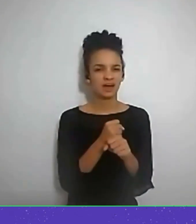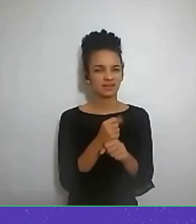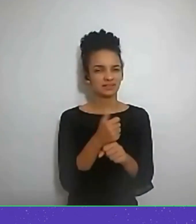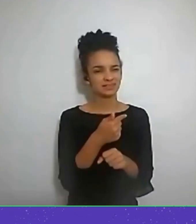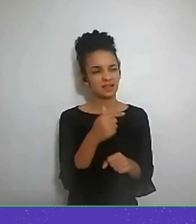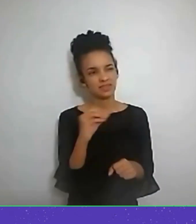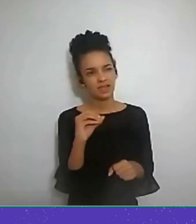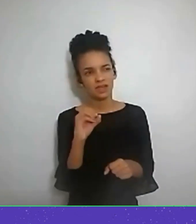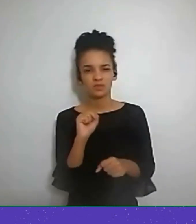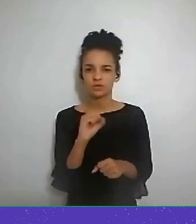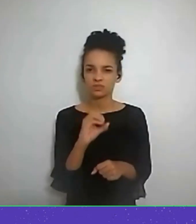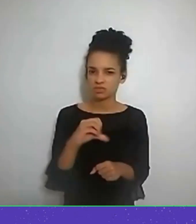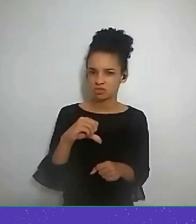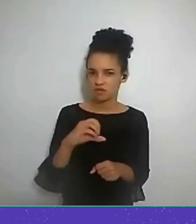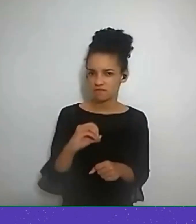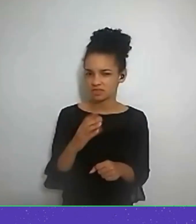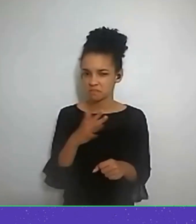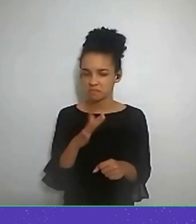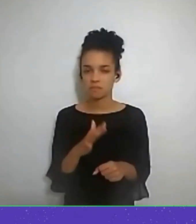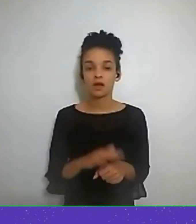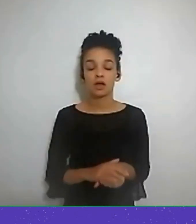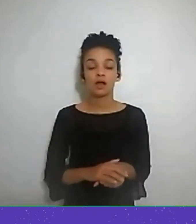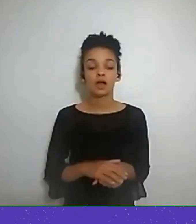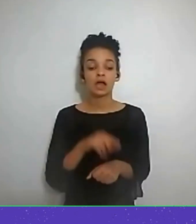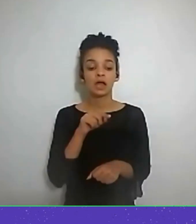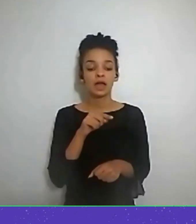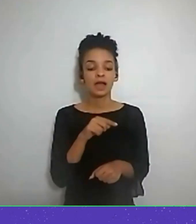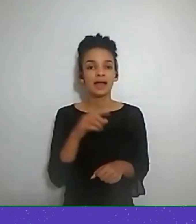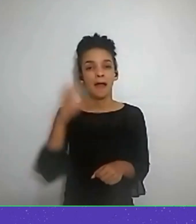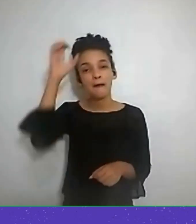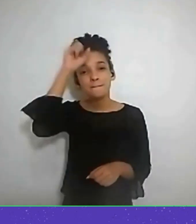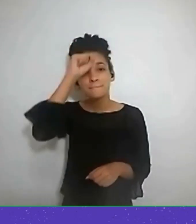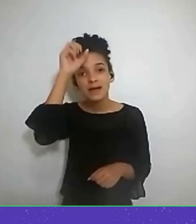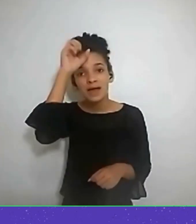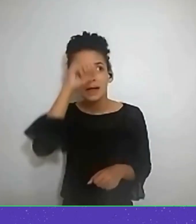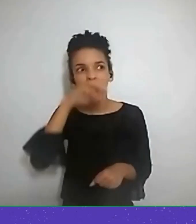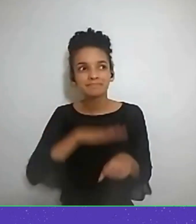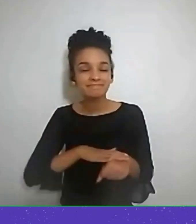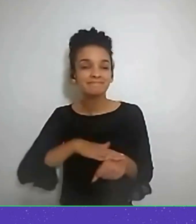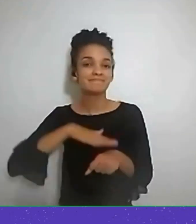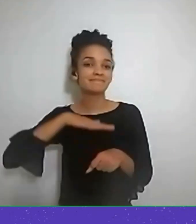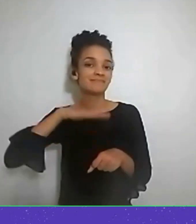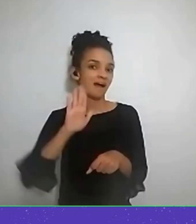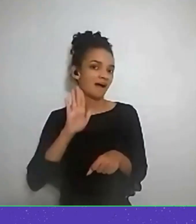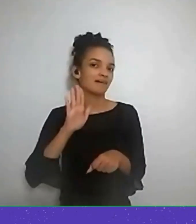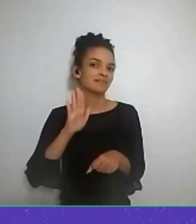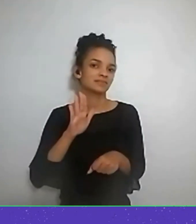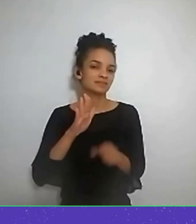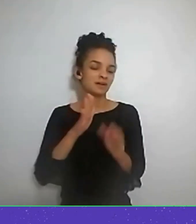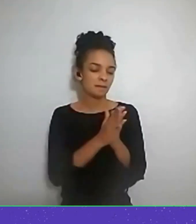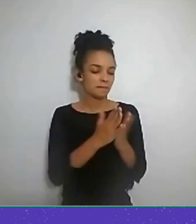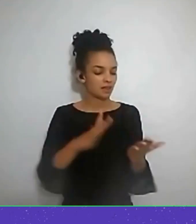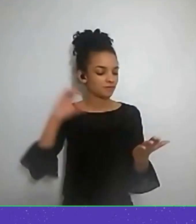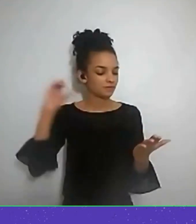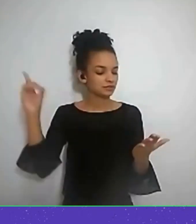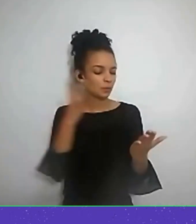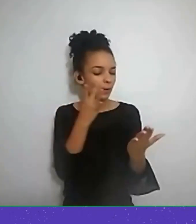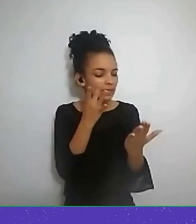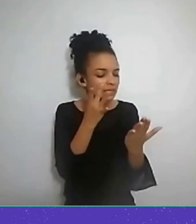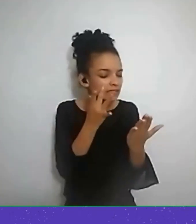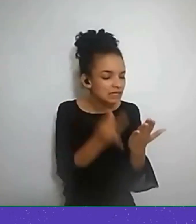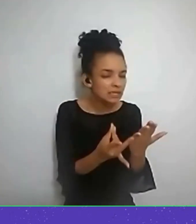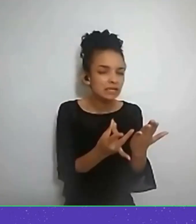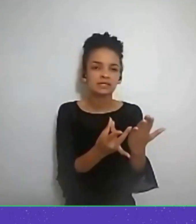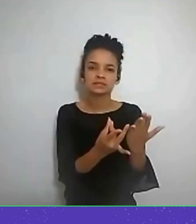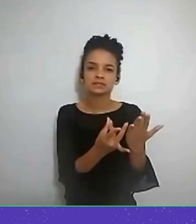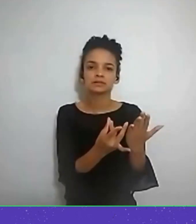mais voltada para aprender a palavra, para ler a palavra, para dar mais atenção à palavra. Tanto é que os